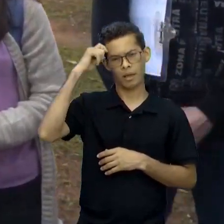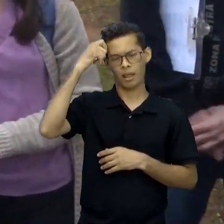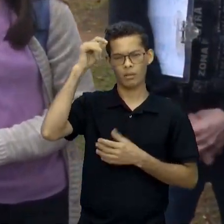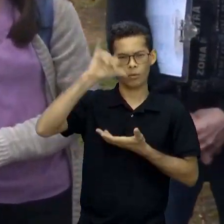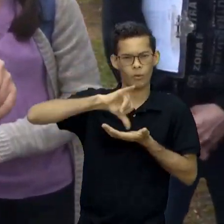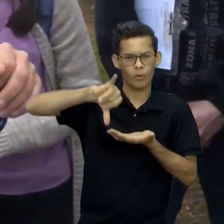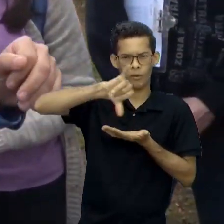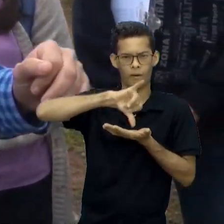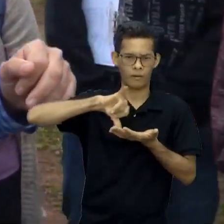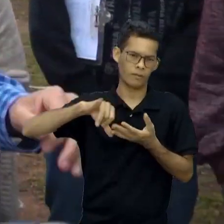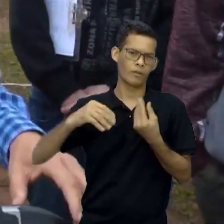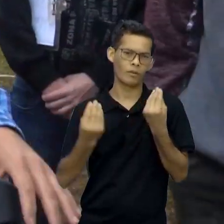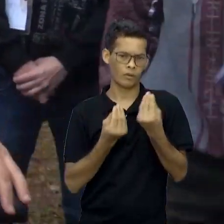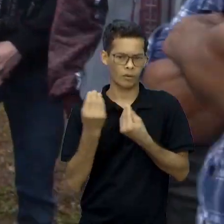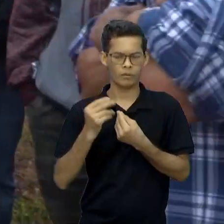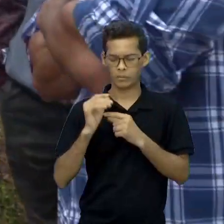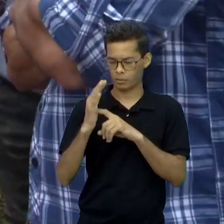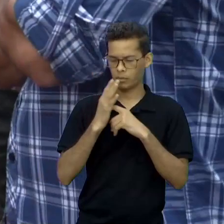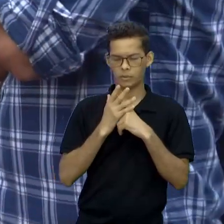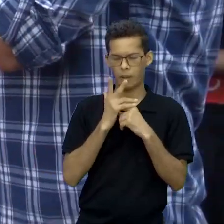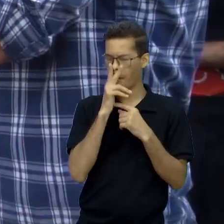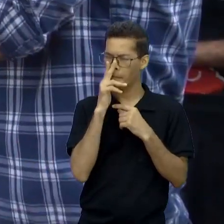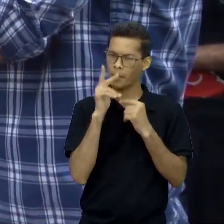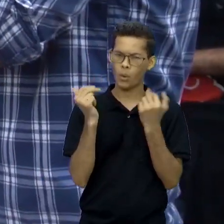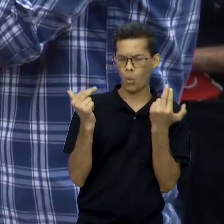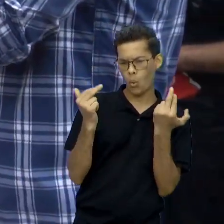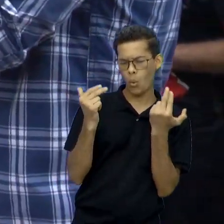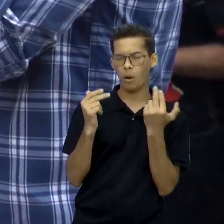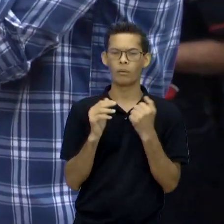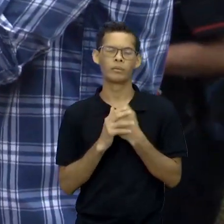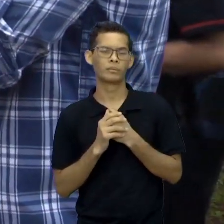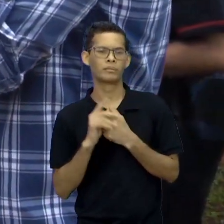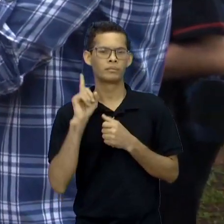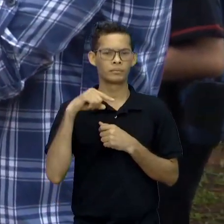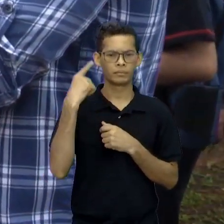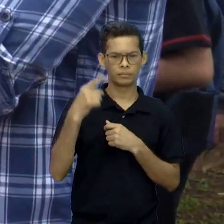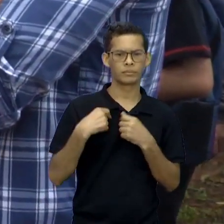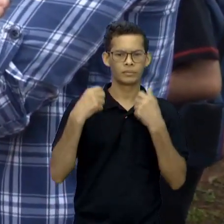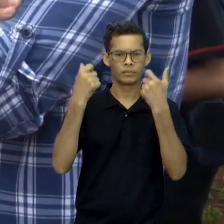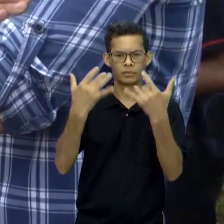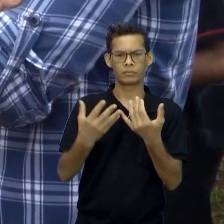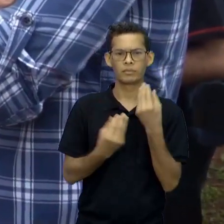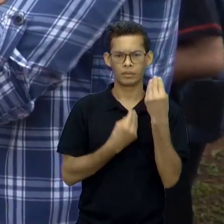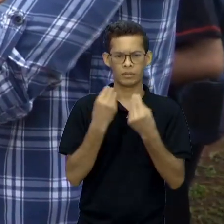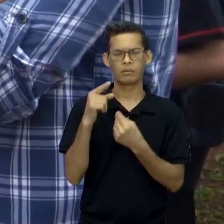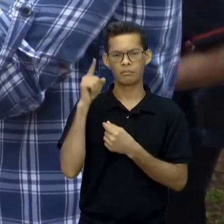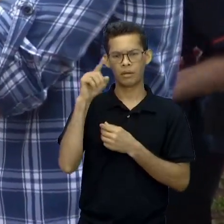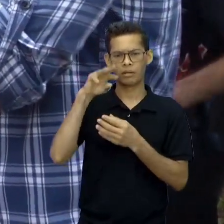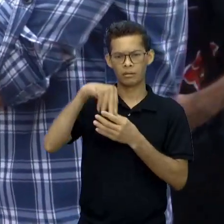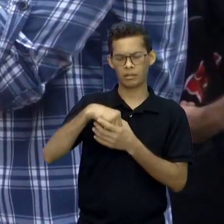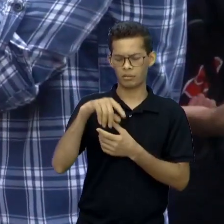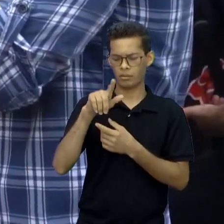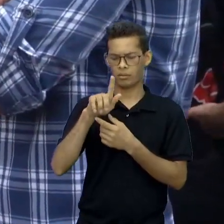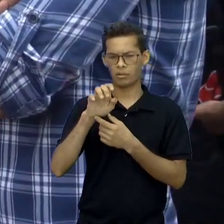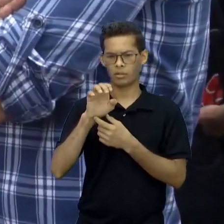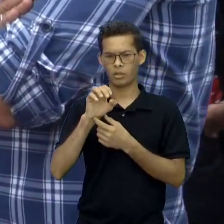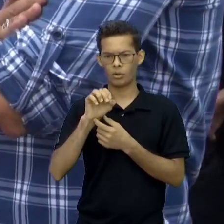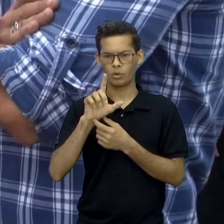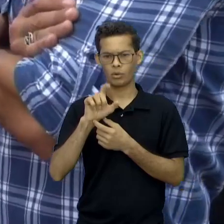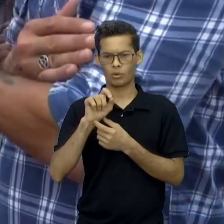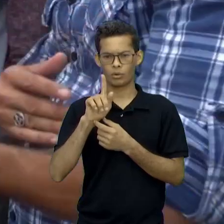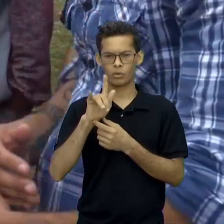reflexão semelhante. Tá? Certo. Isso aqui nós vamos te explicar depois. Isso aqui é a geologia. Cada um desses